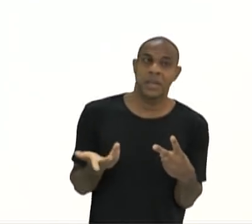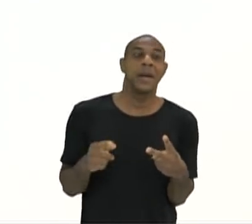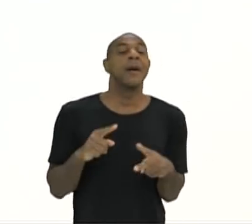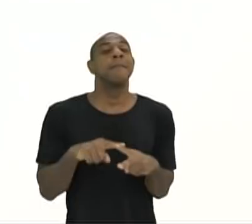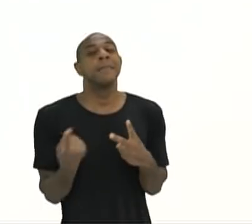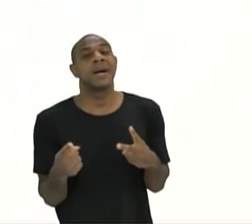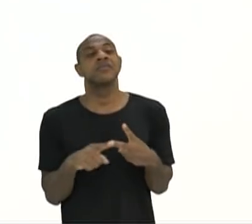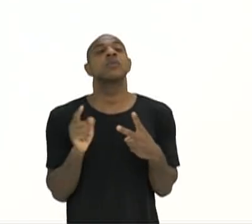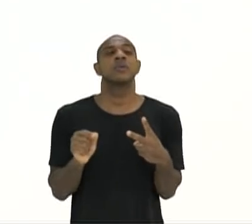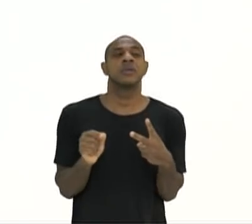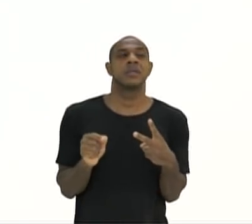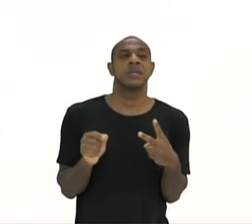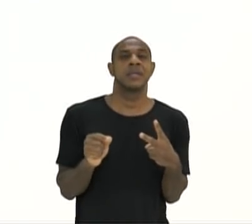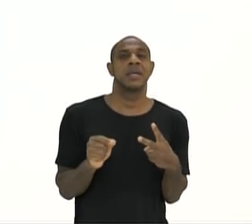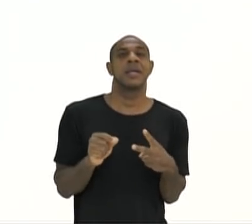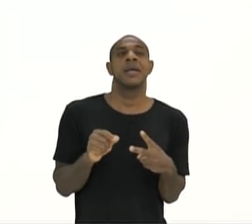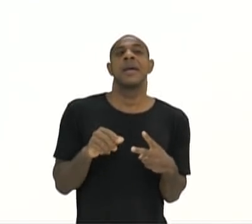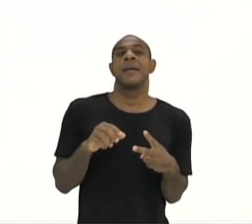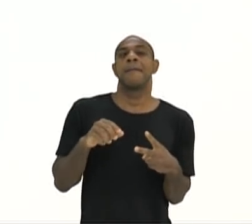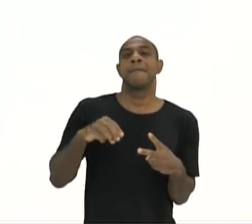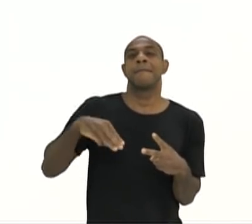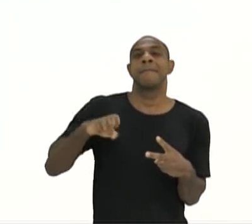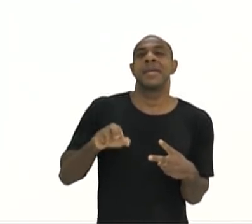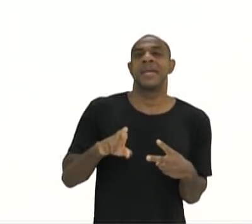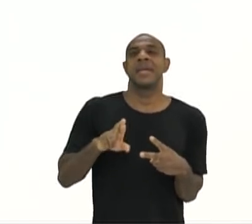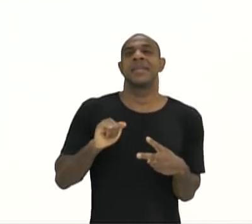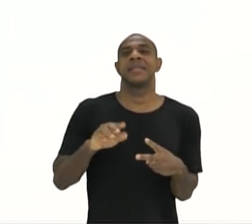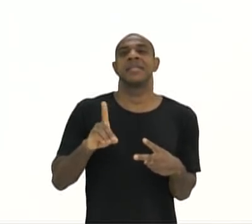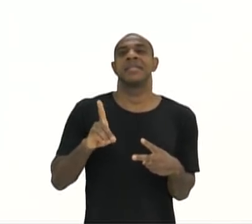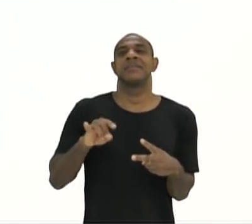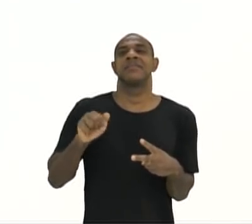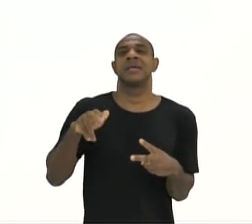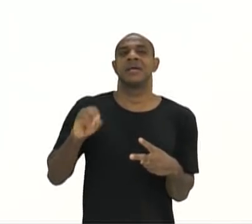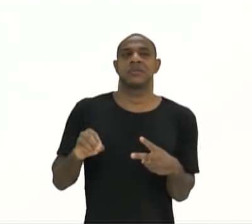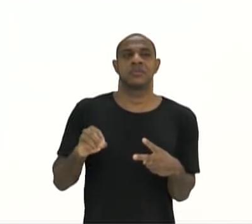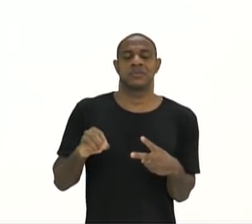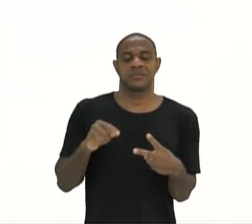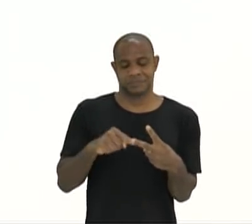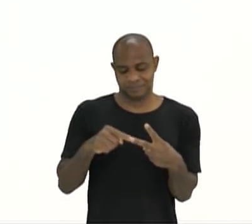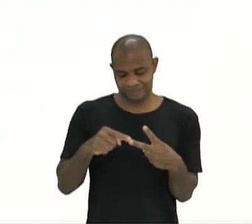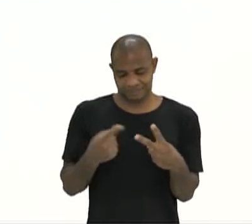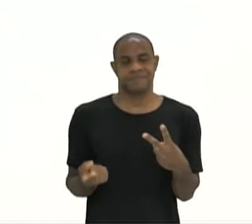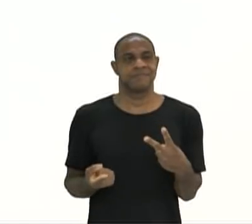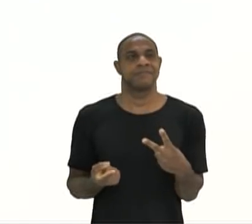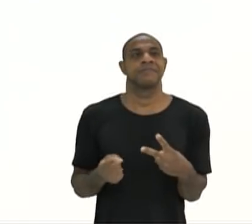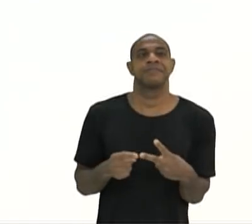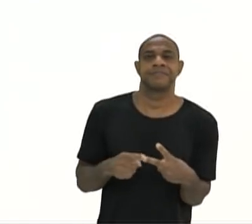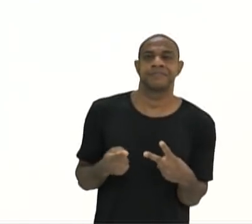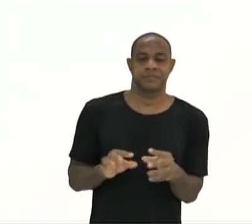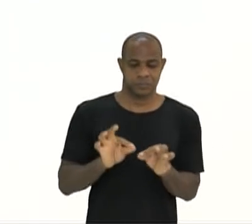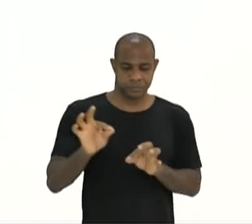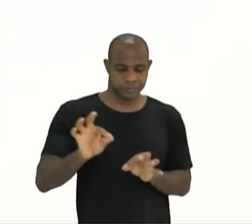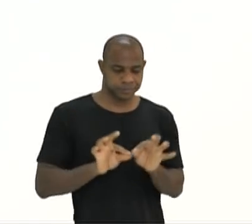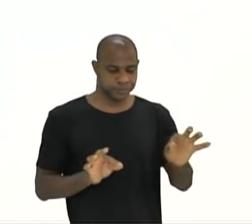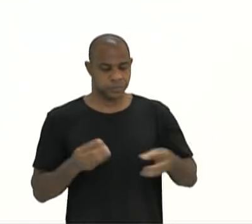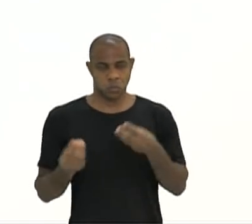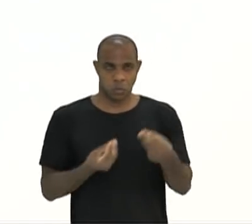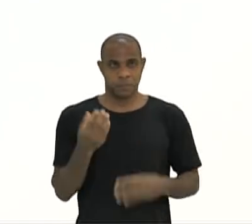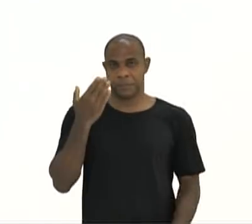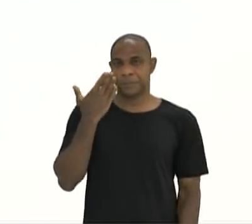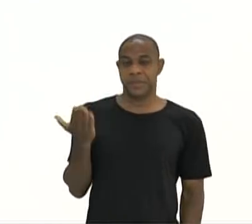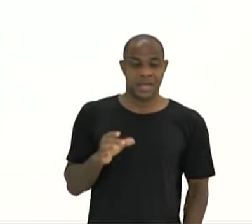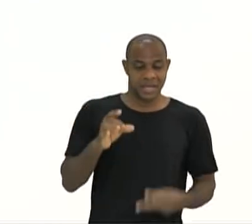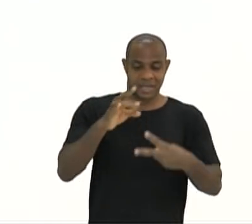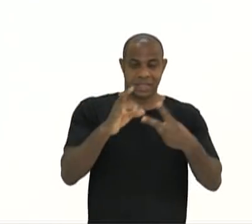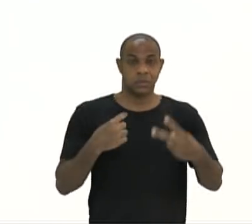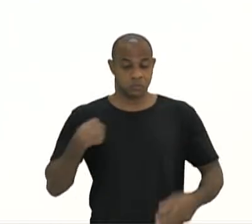que em relação ao meridiano de Greenwich. E daí nós teremos a longitude, também uma medida em graus. Então, cada